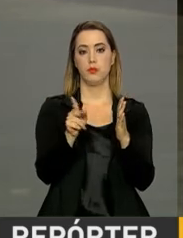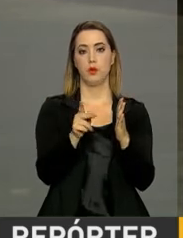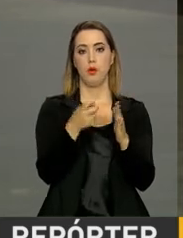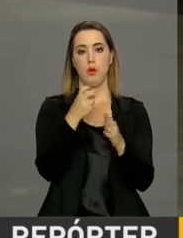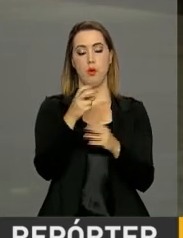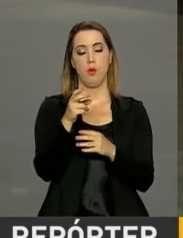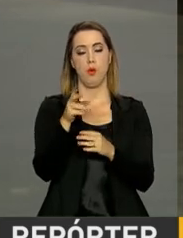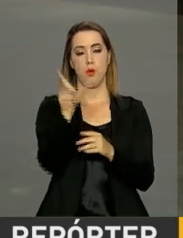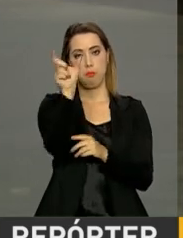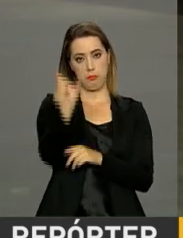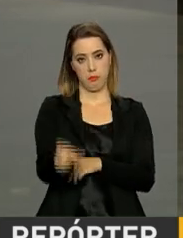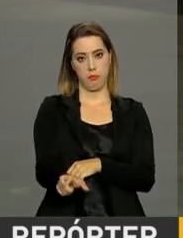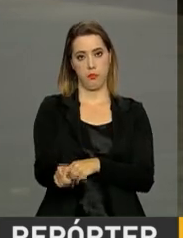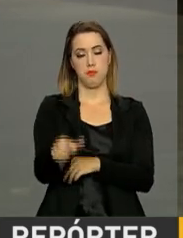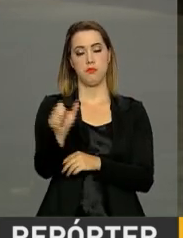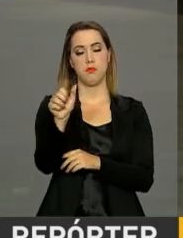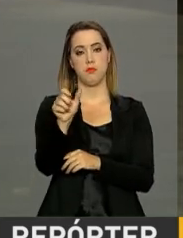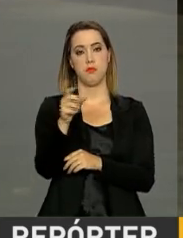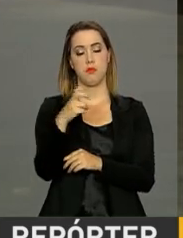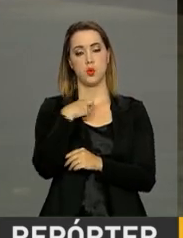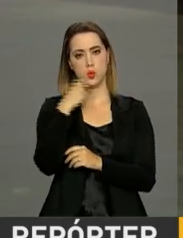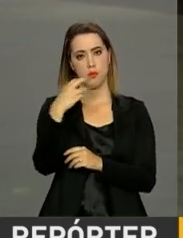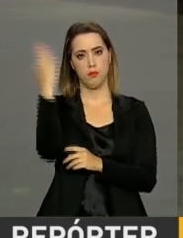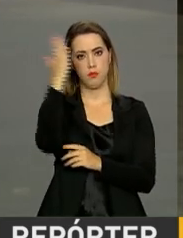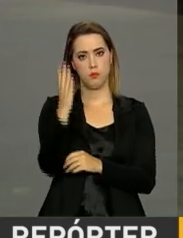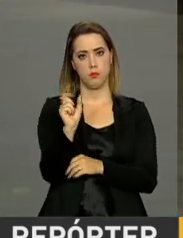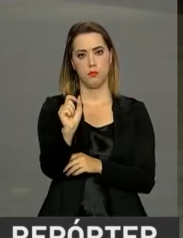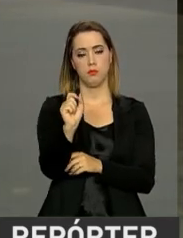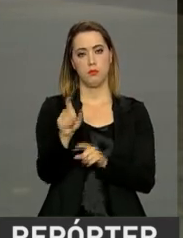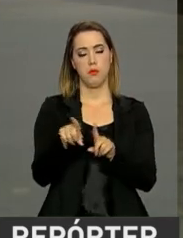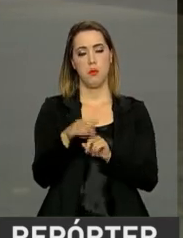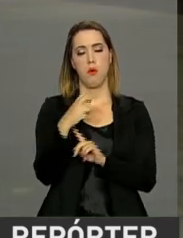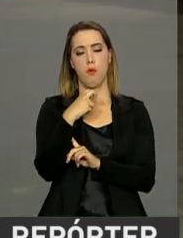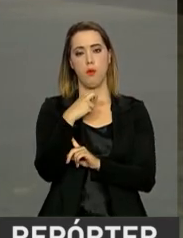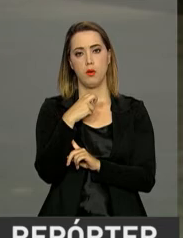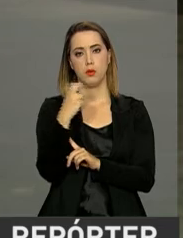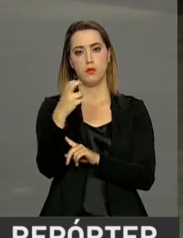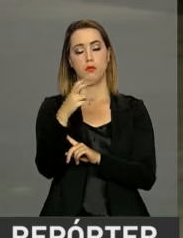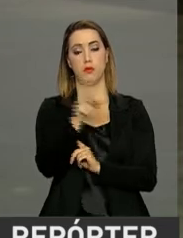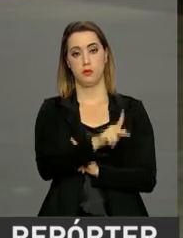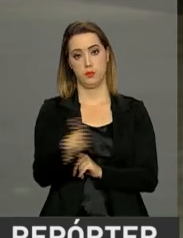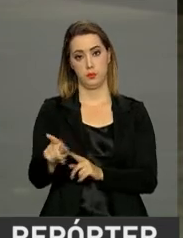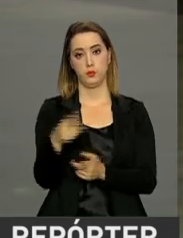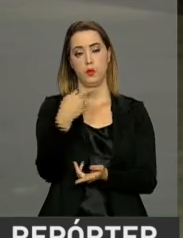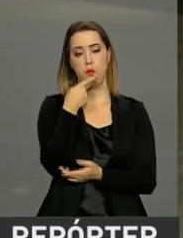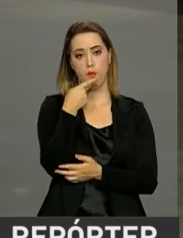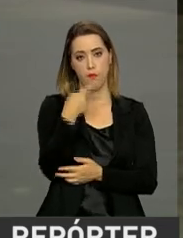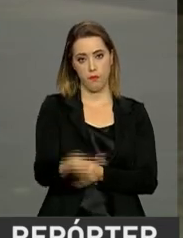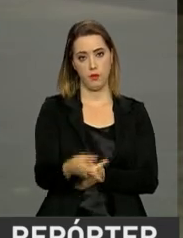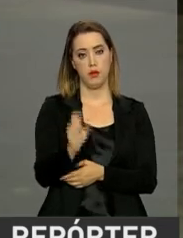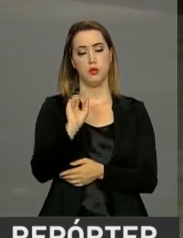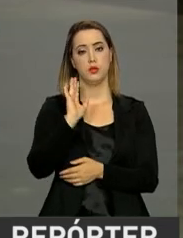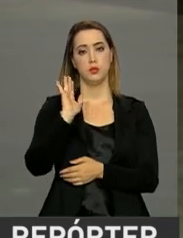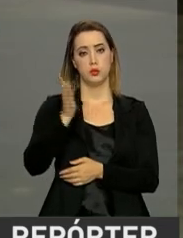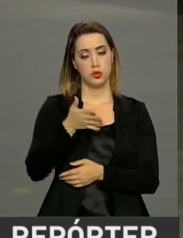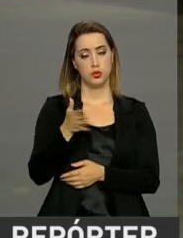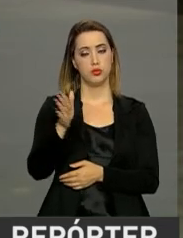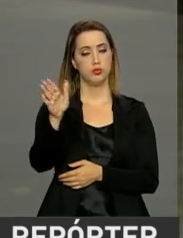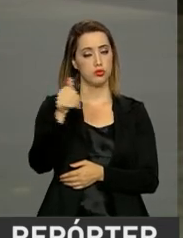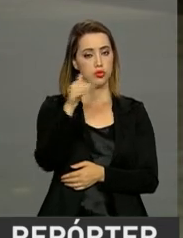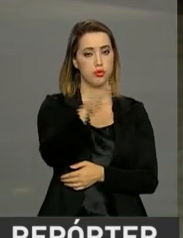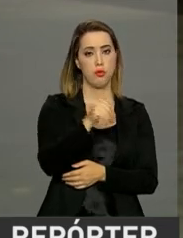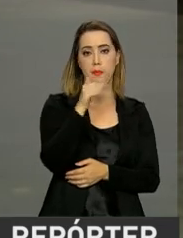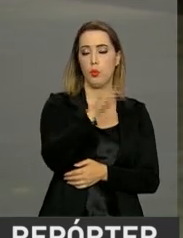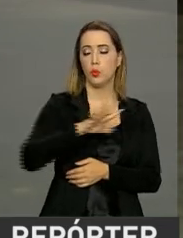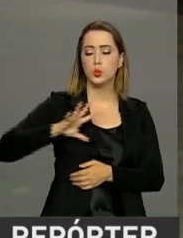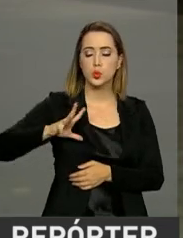da Presidência da República, Alexandre Parola, fez um breve relato aos jornalistas. Informou que o presidente Michel Temer convocou